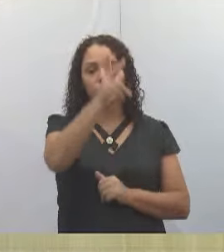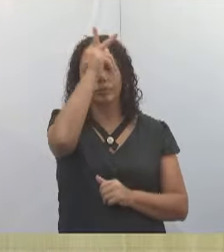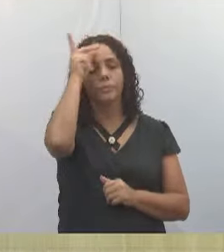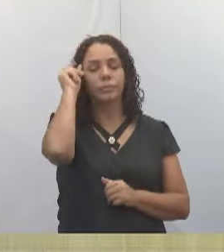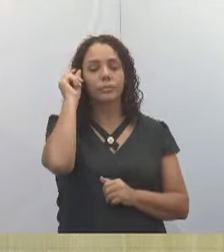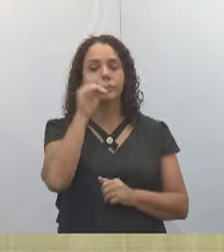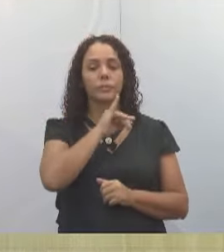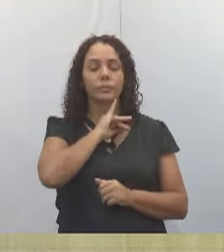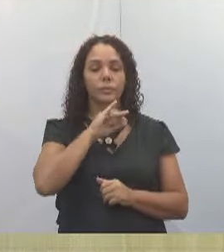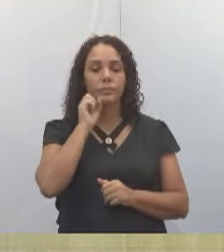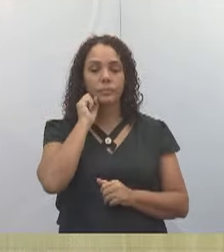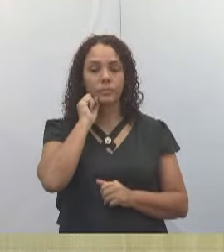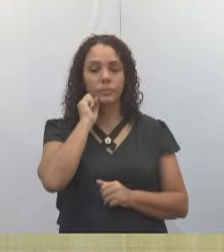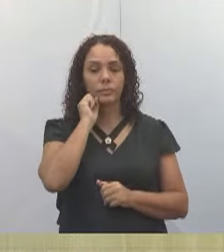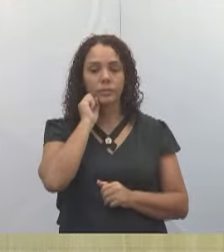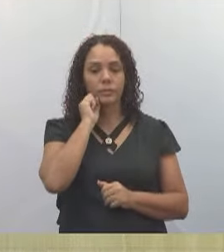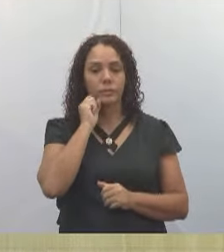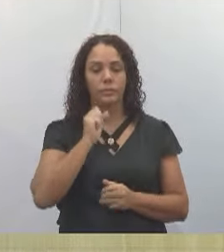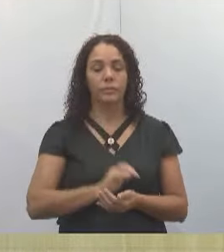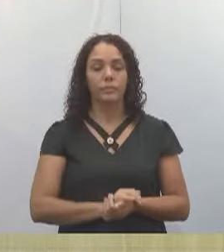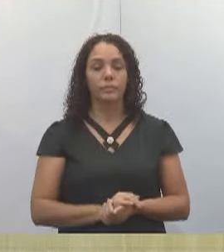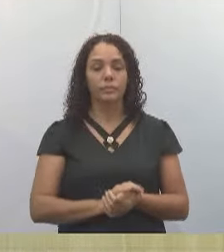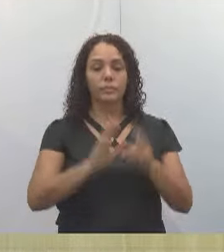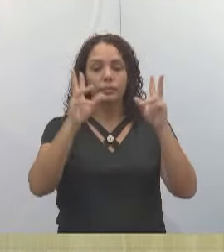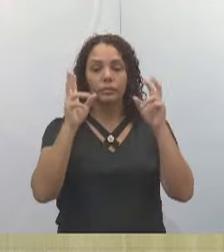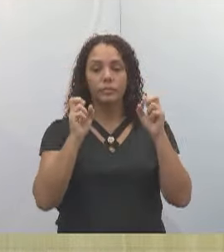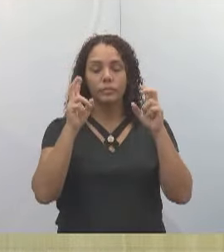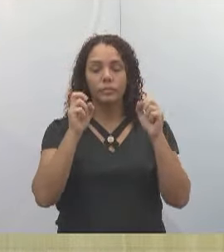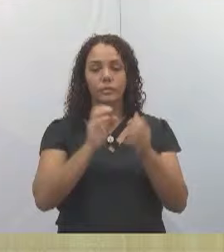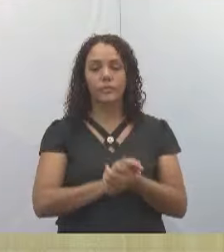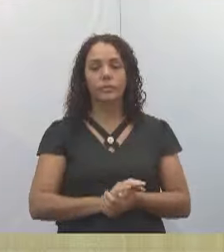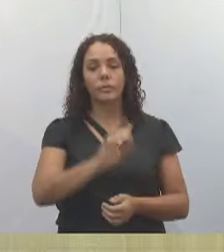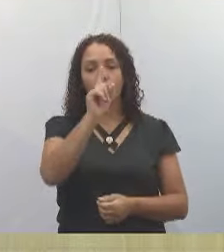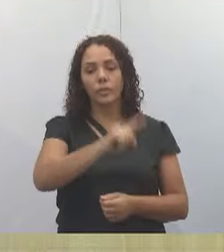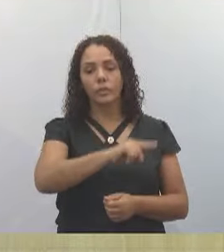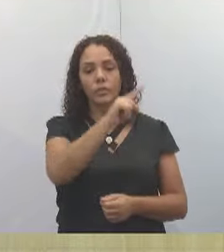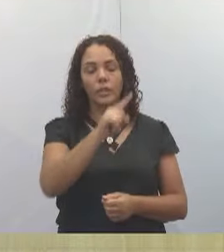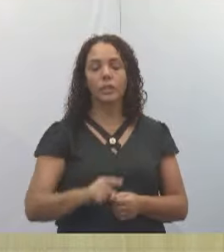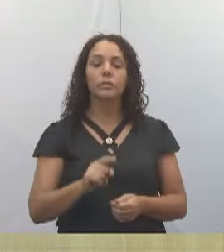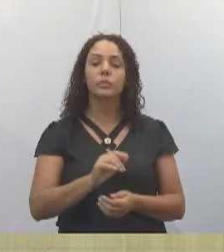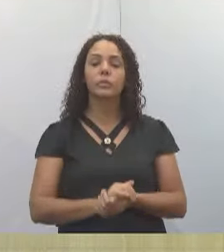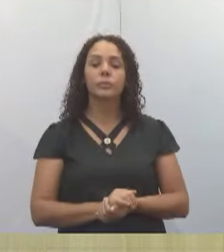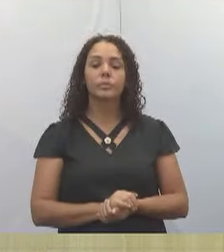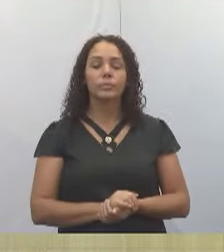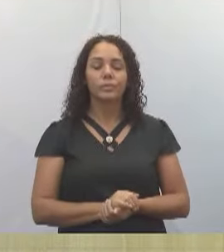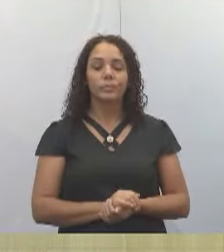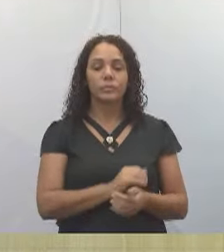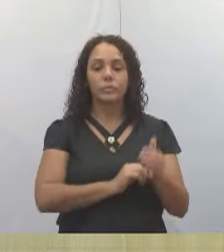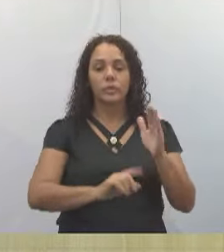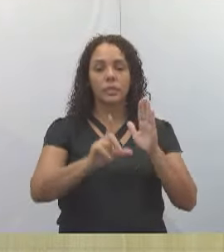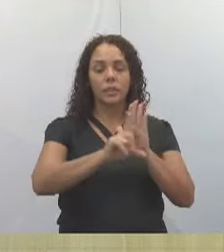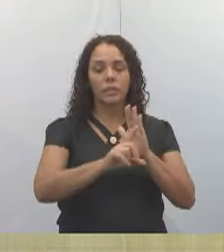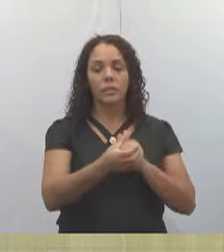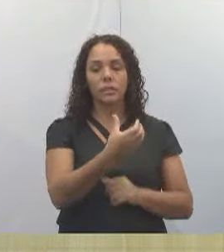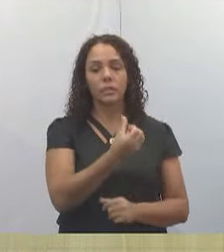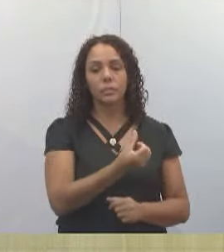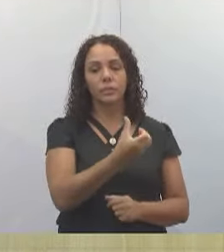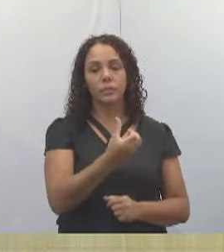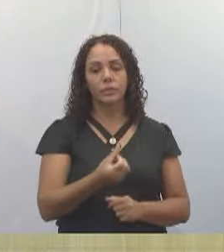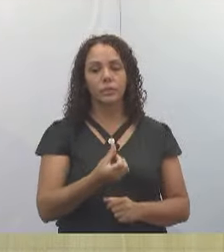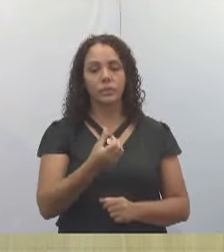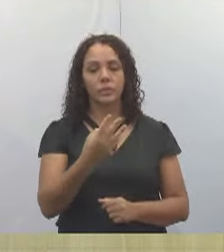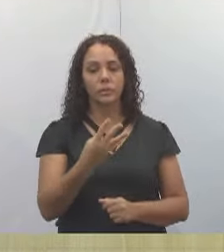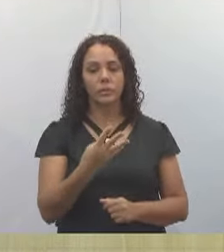Prefeito Municipal Isaías José de Santana. Assunto: veto total aos autógrafos da Lei